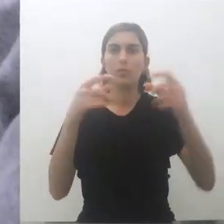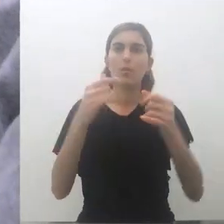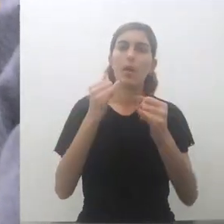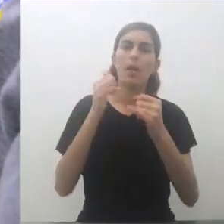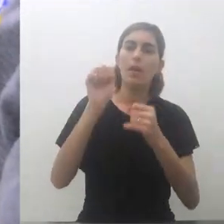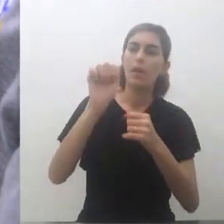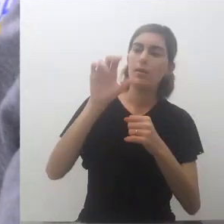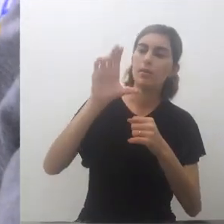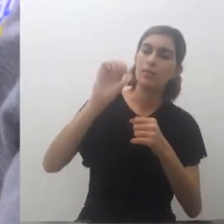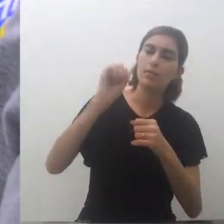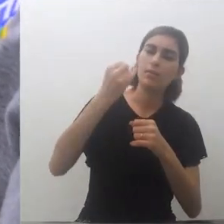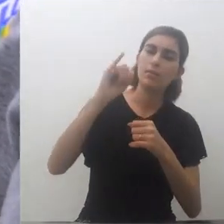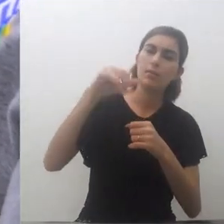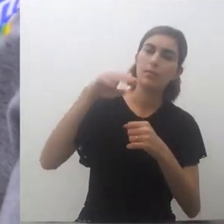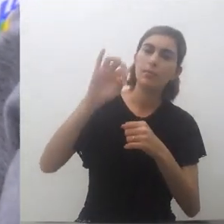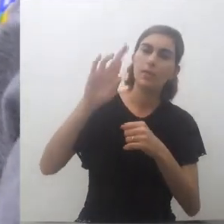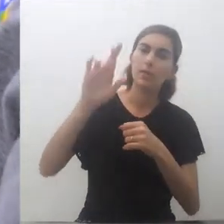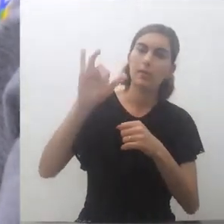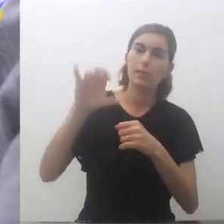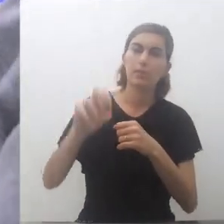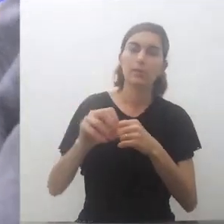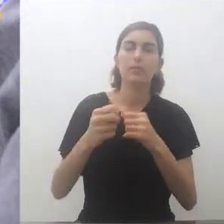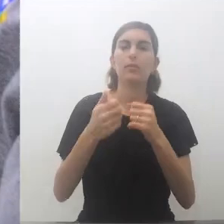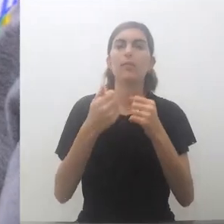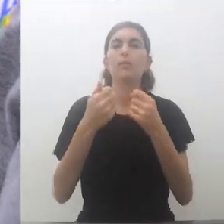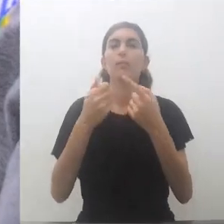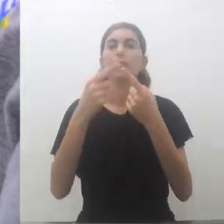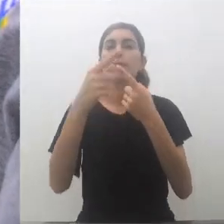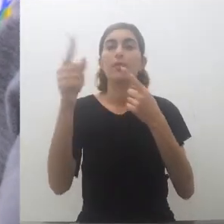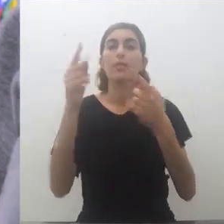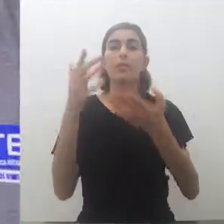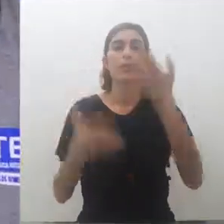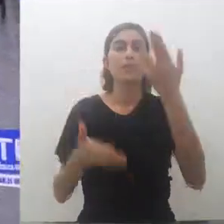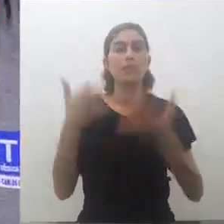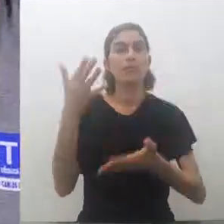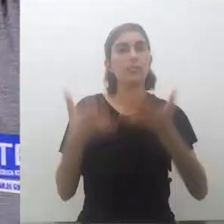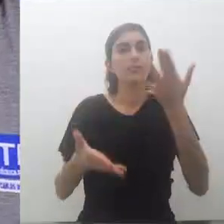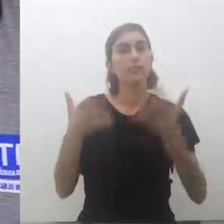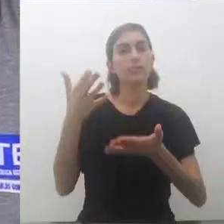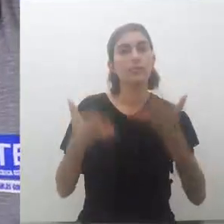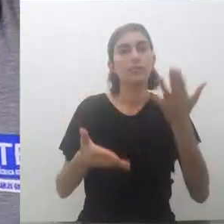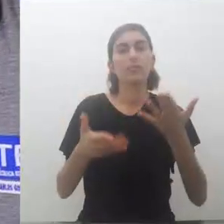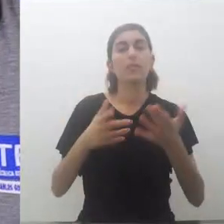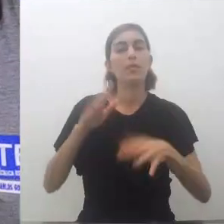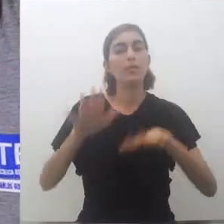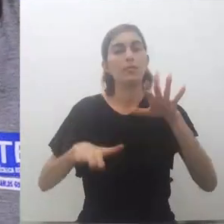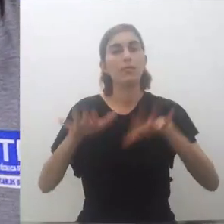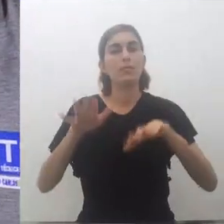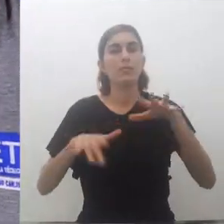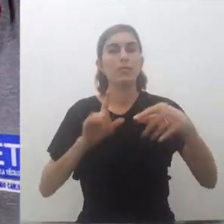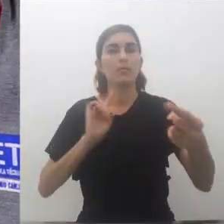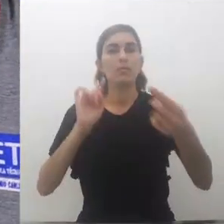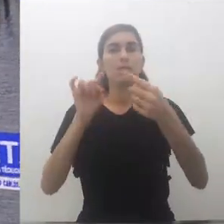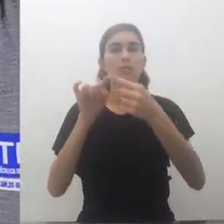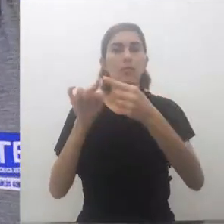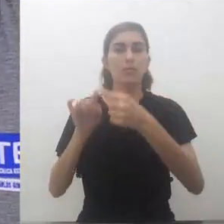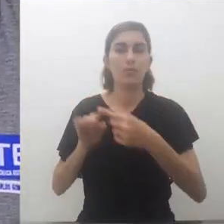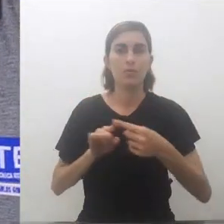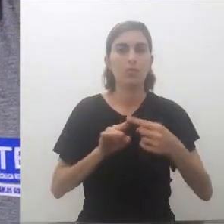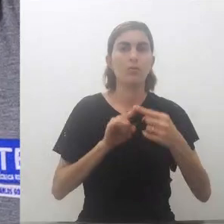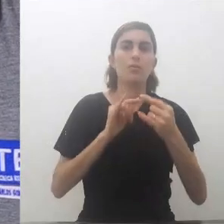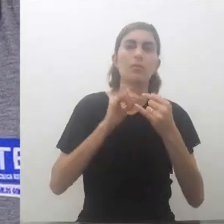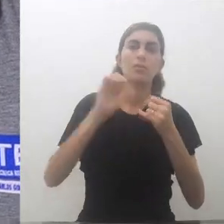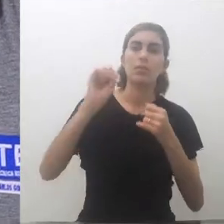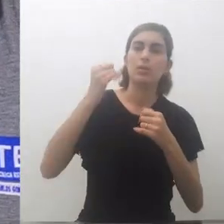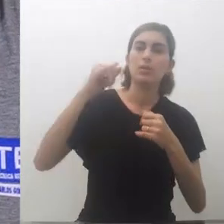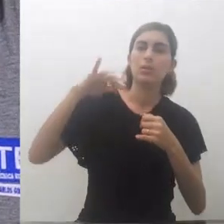assimétrica, mas equilibrada. Muitas vezes a gente relaciona simetria com